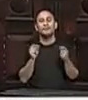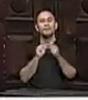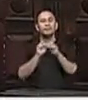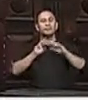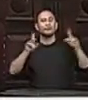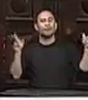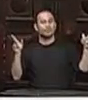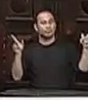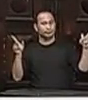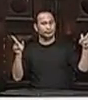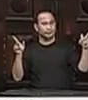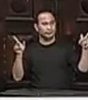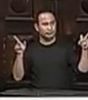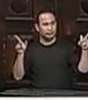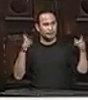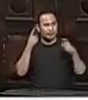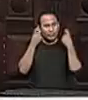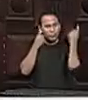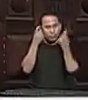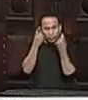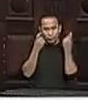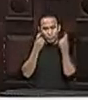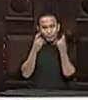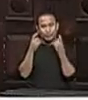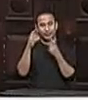diferente? Preocupa-me a questão do